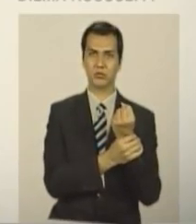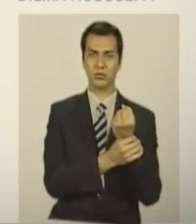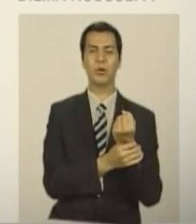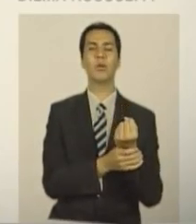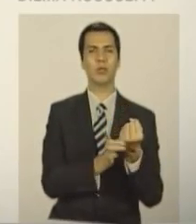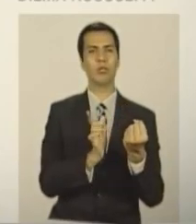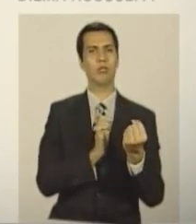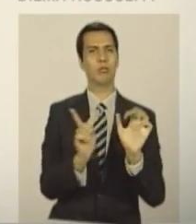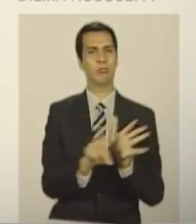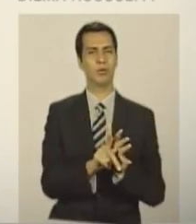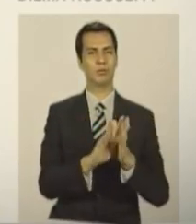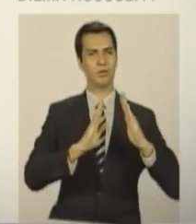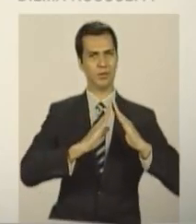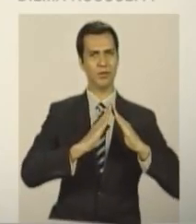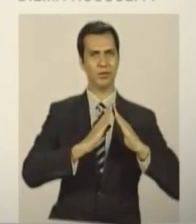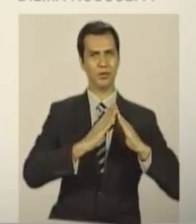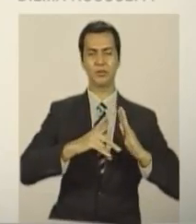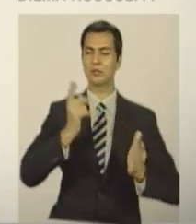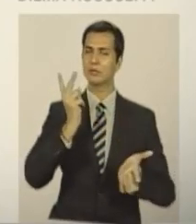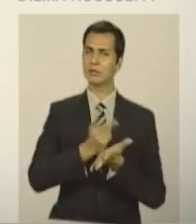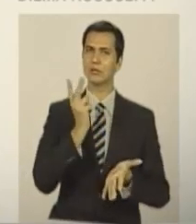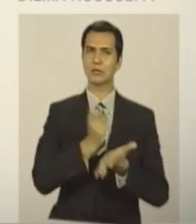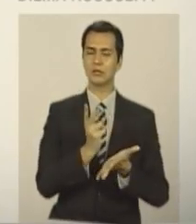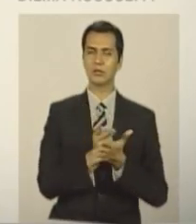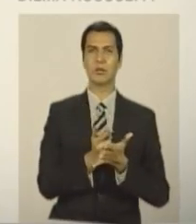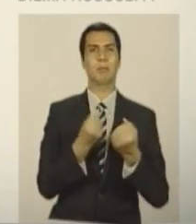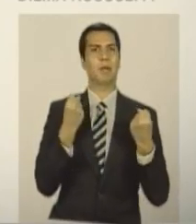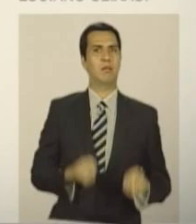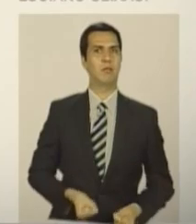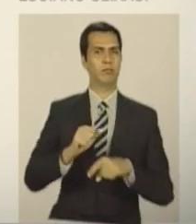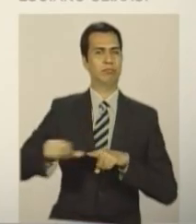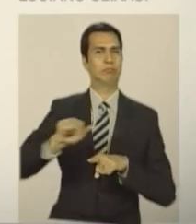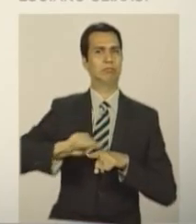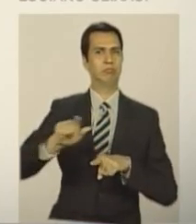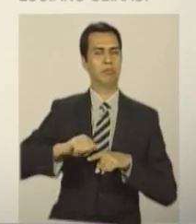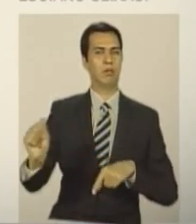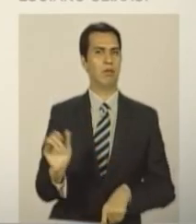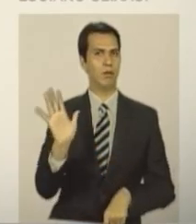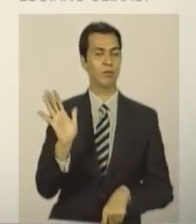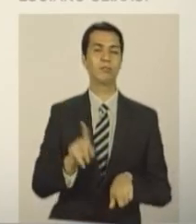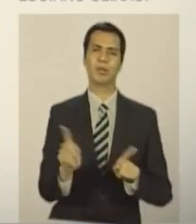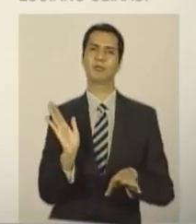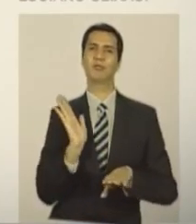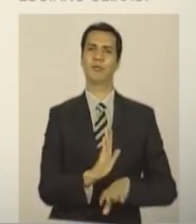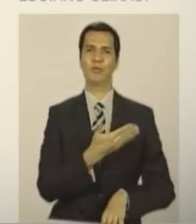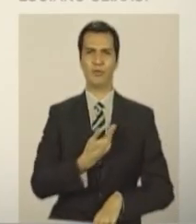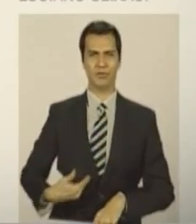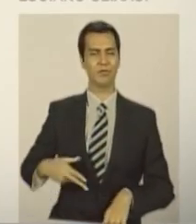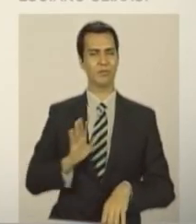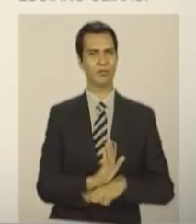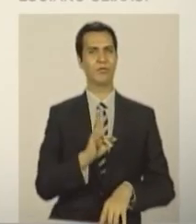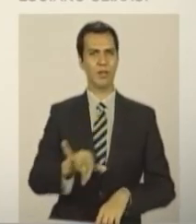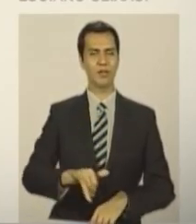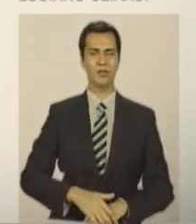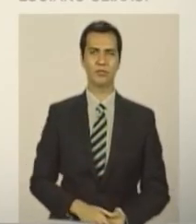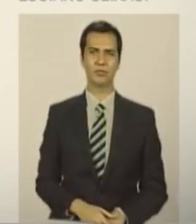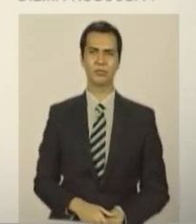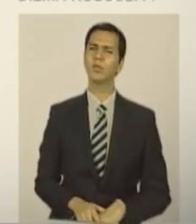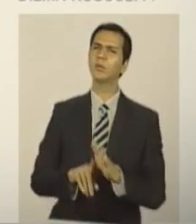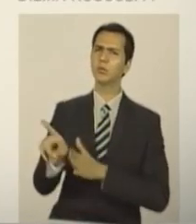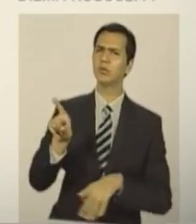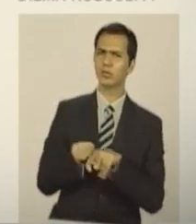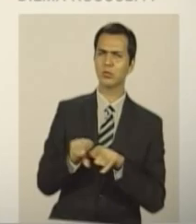financiamento e que geralmente pesam muito nas prestações. O programa também dá prioridade às famílias que vivem em situação de